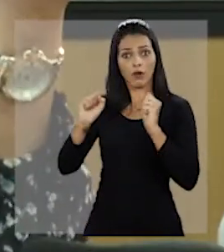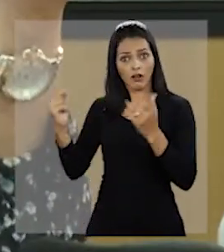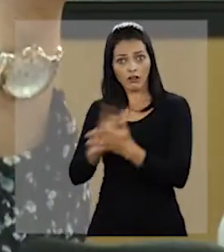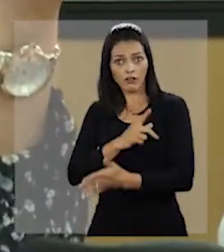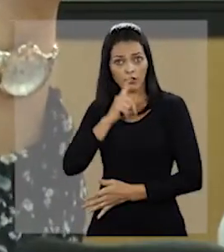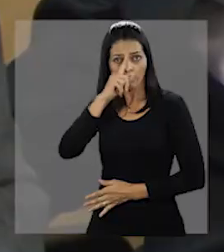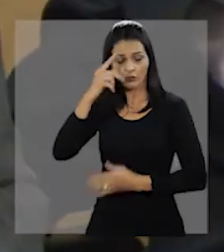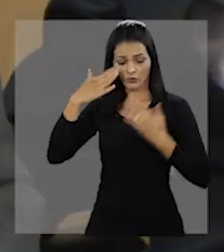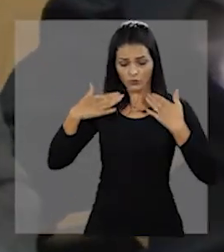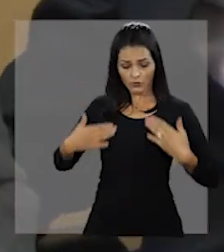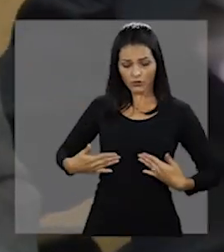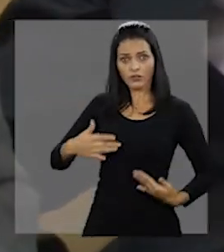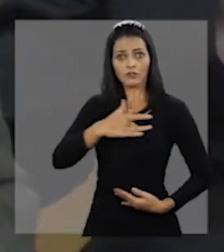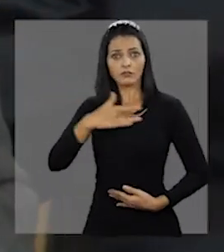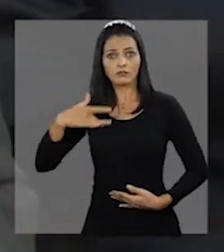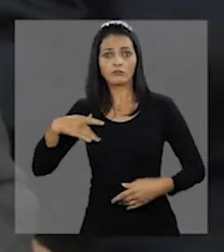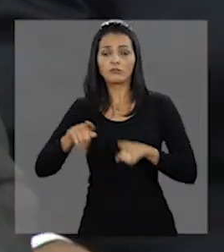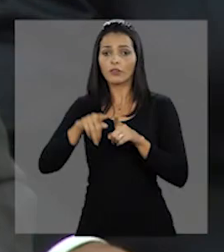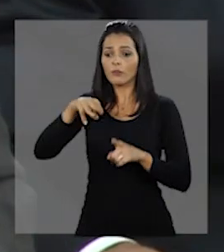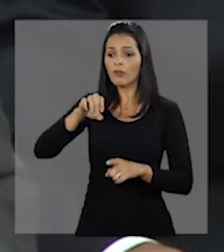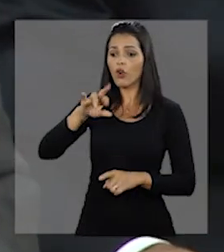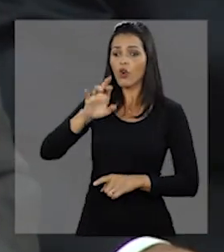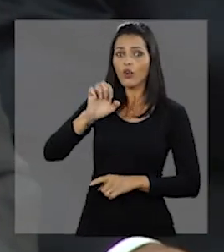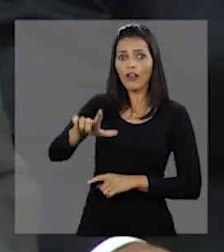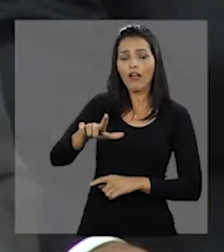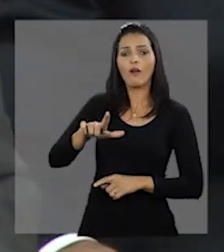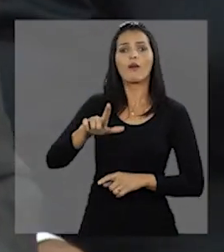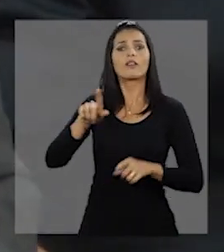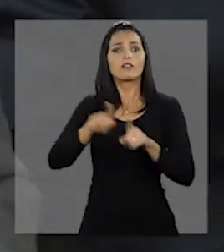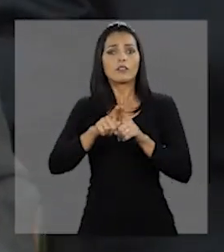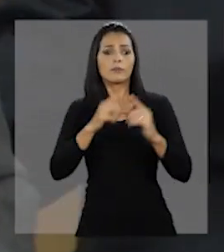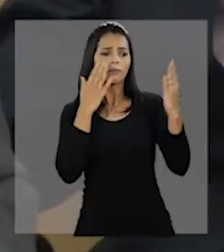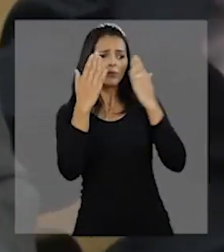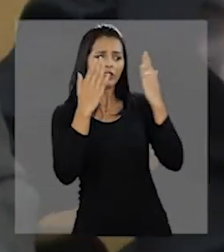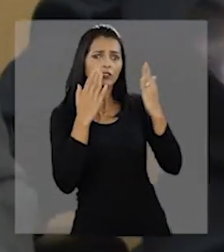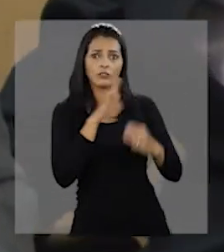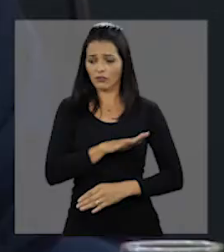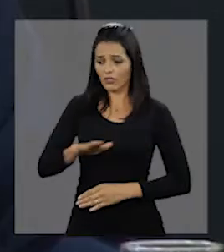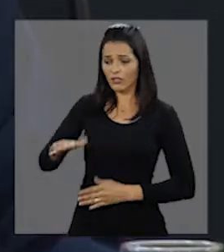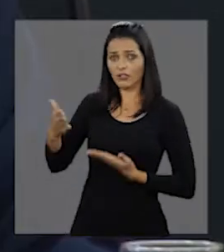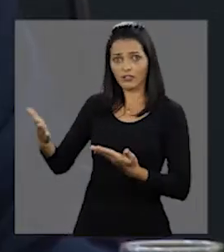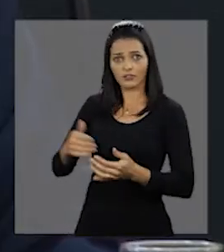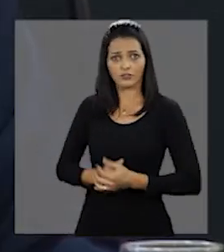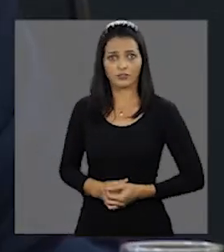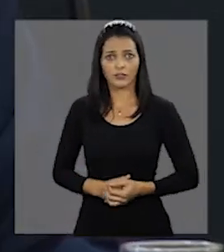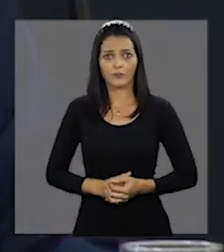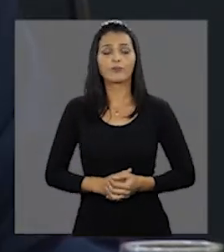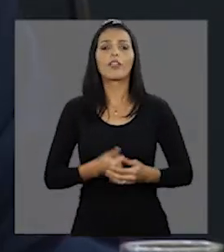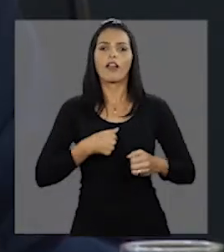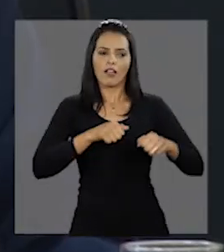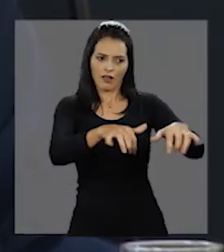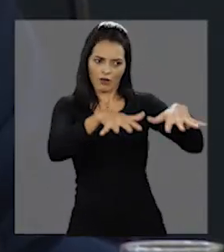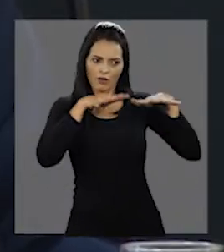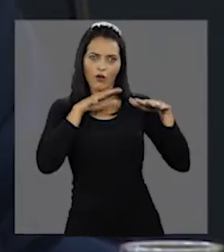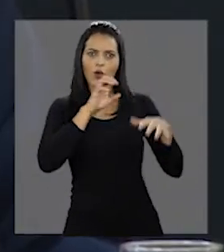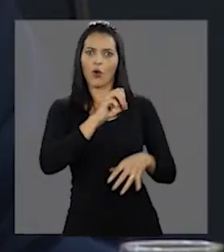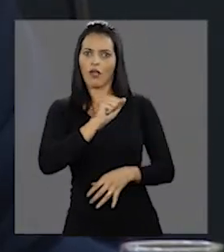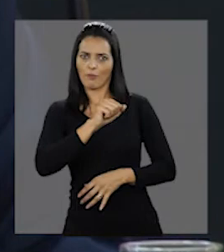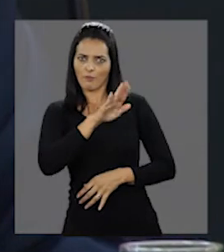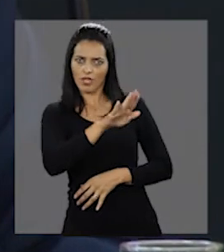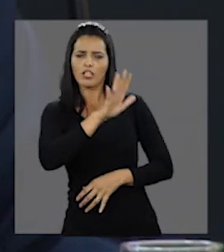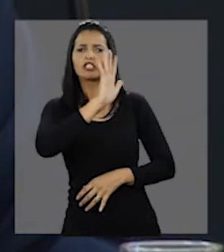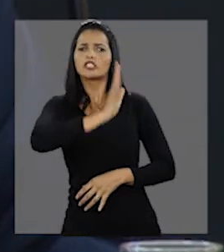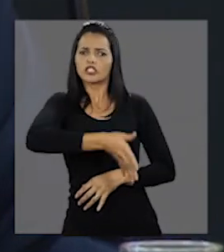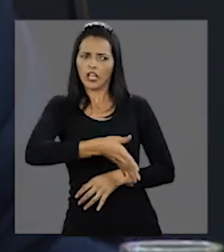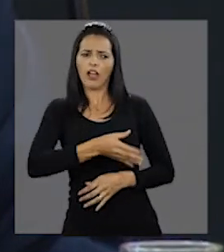o risco à saúde e integridade física, moral e psíquica dos menores. Antes mesmo da decisão do Pleno, a